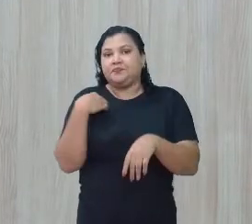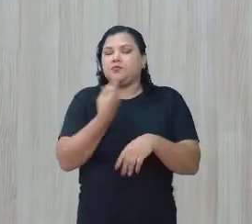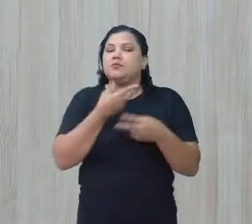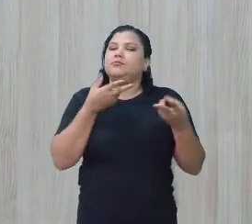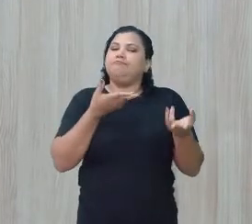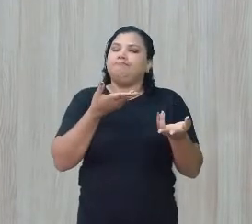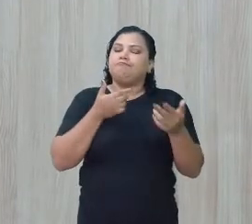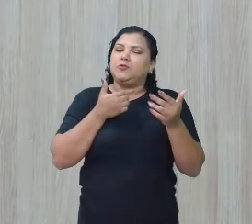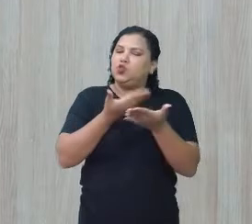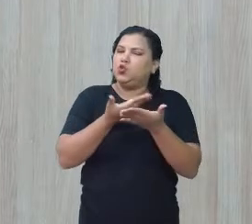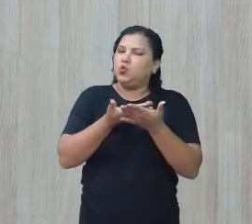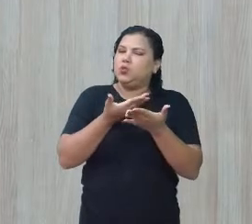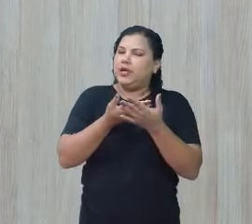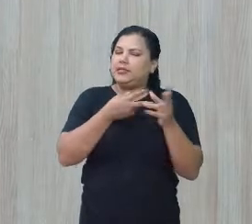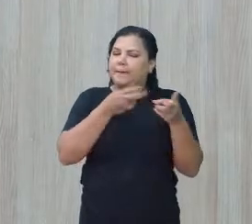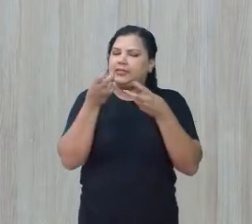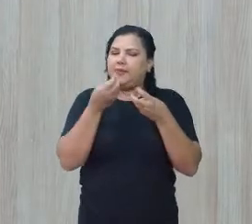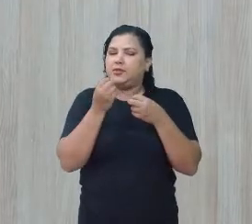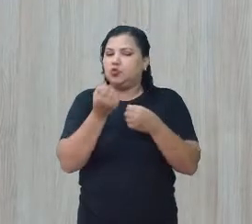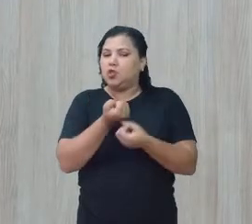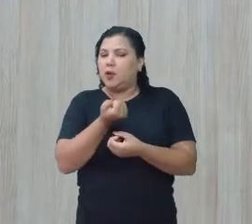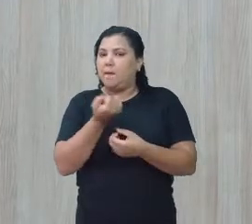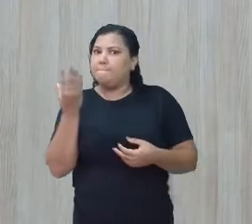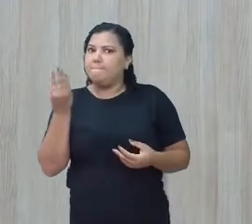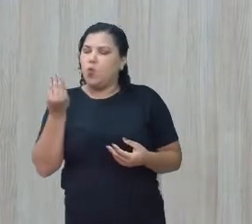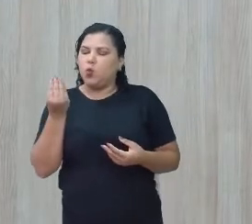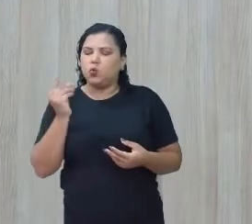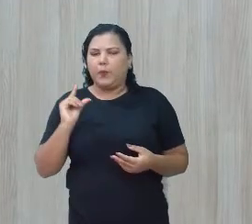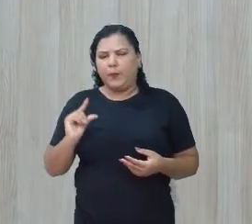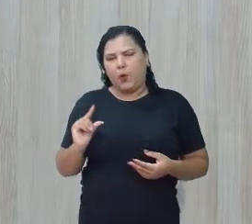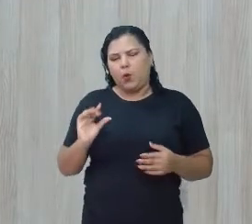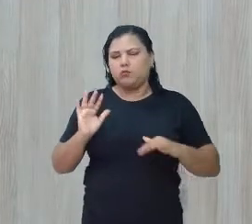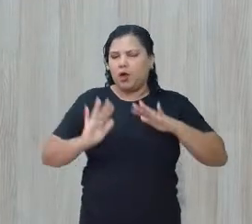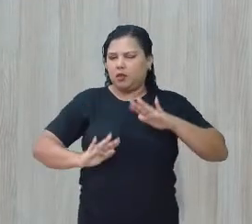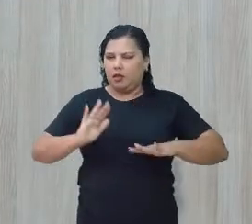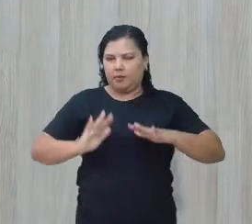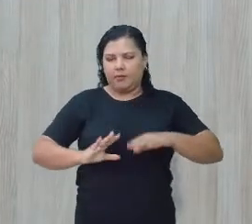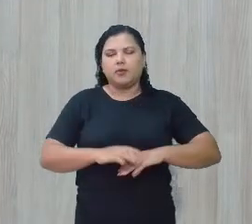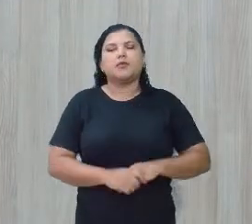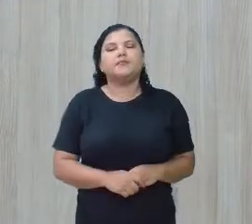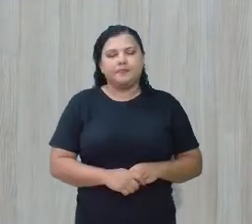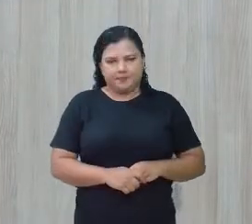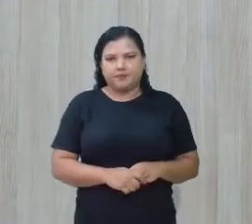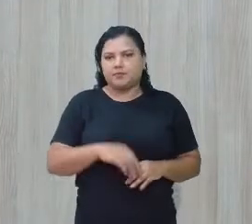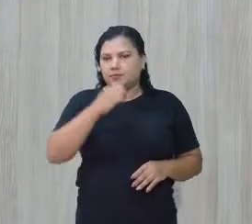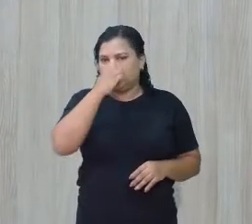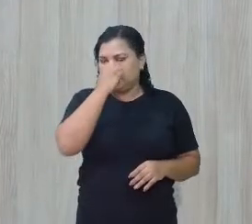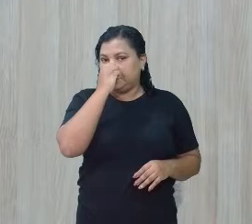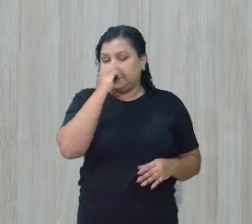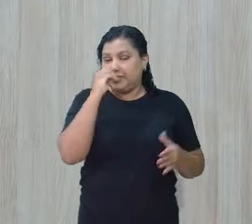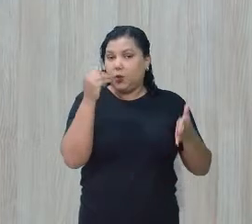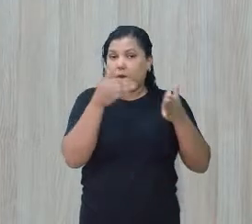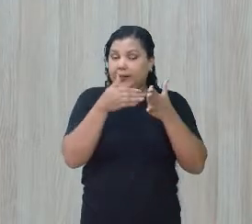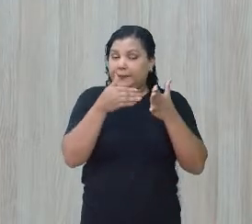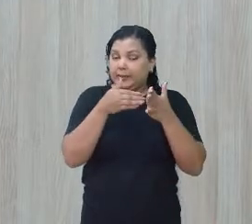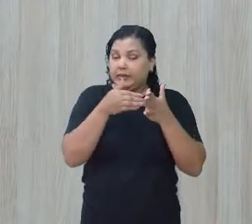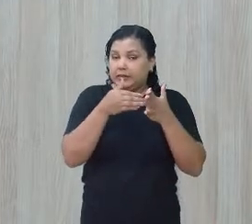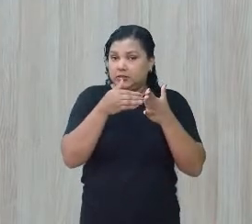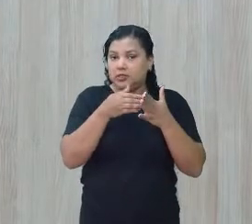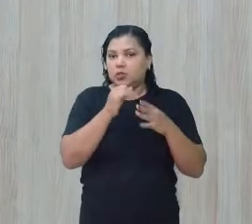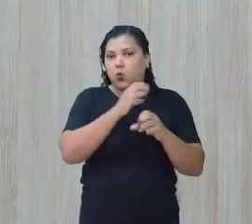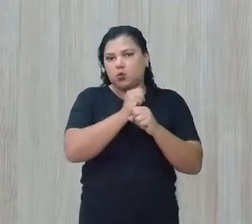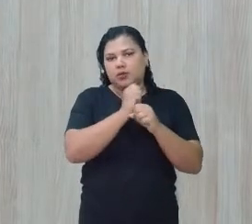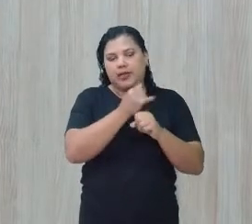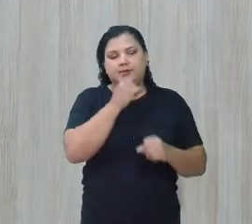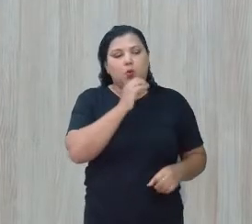pouco, porque a nossa porcentagem, ela vai ter um limite de contagem, né? Afinal de contas, o 0 é coisa nenhuma e